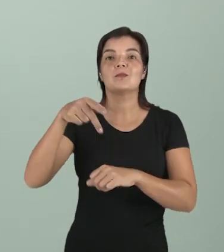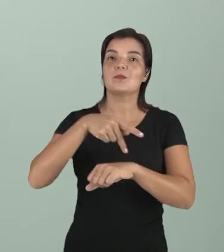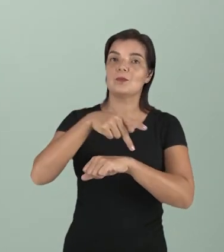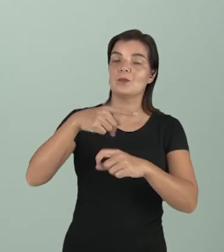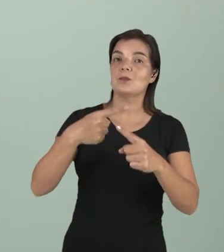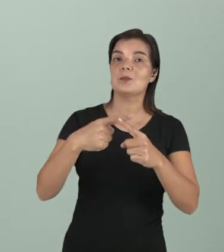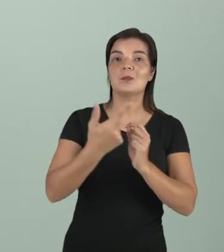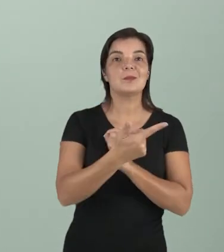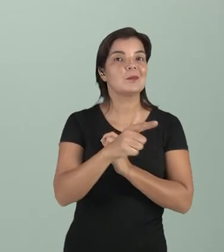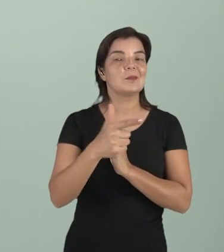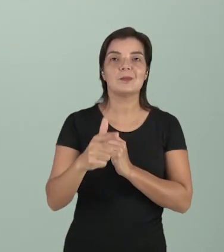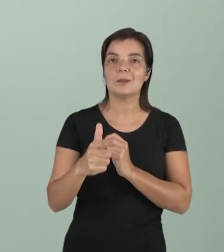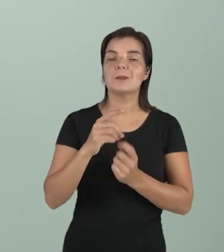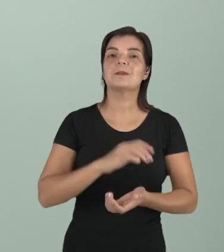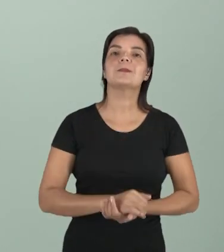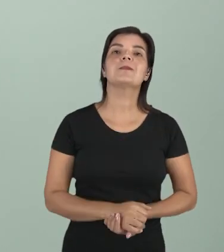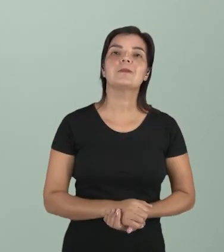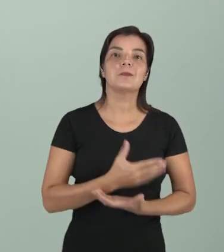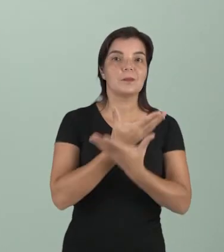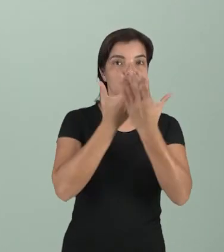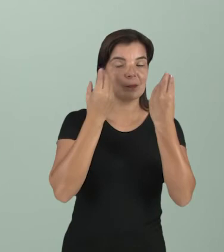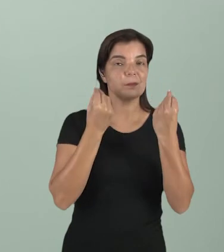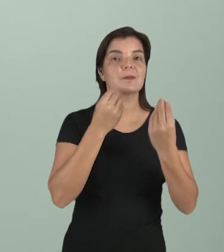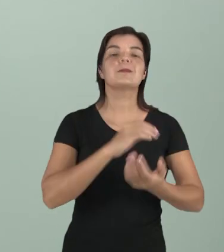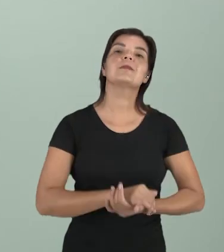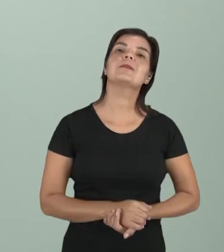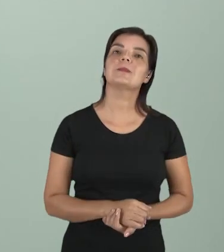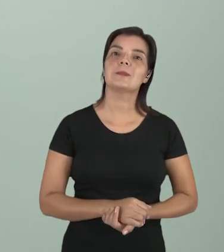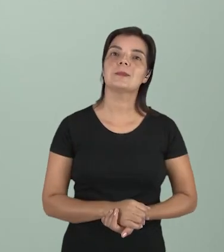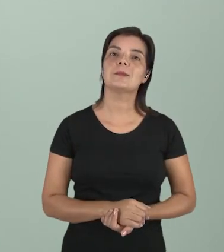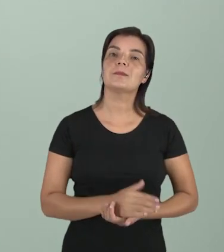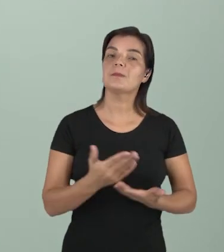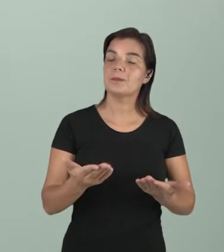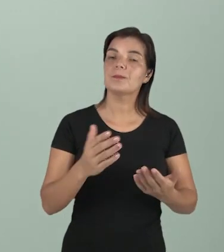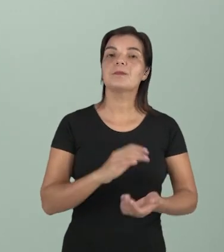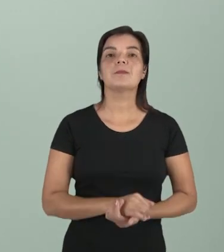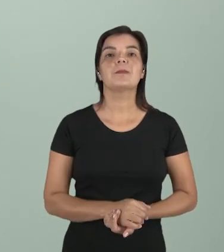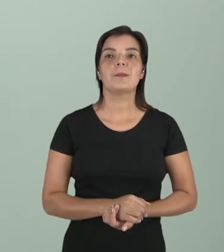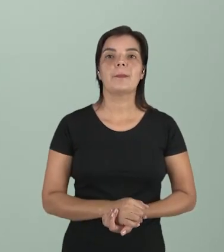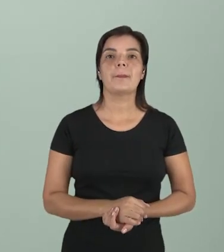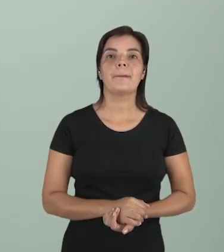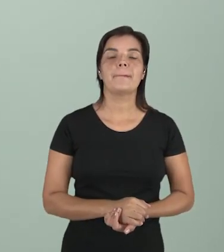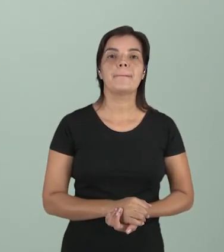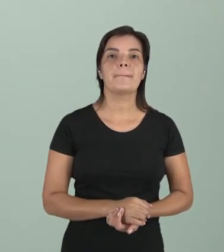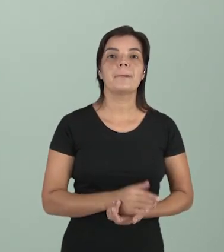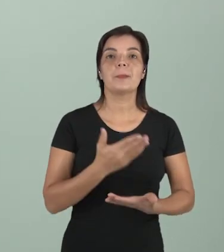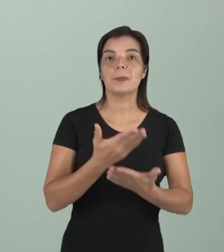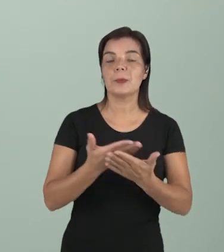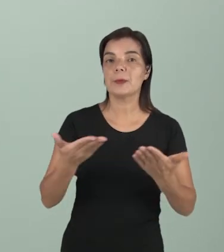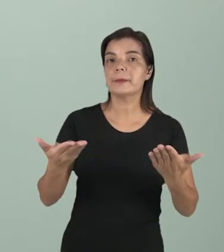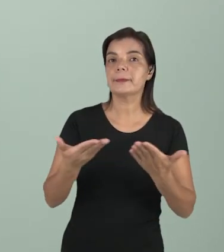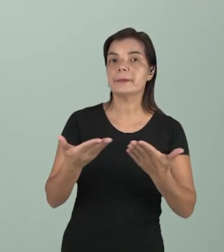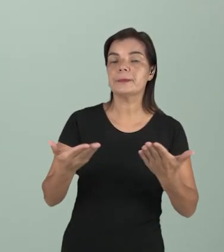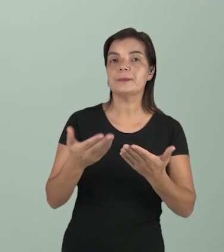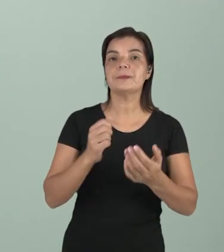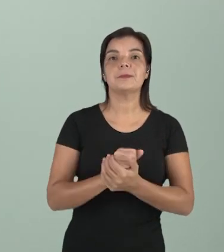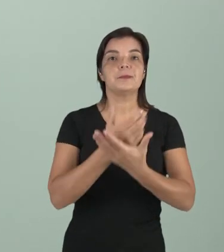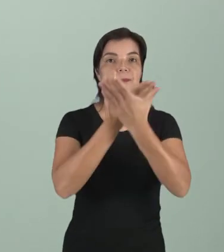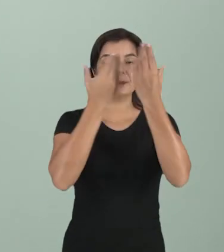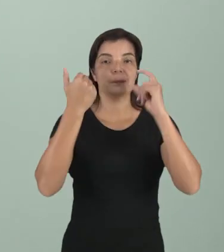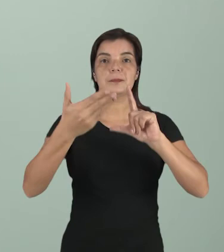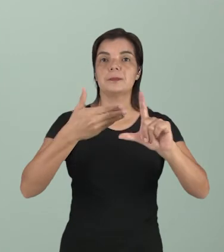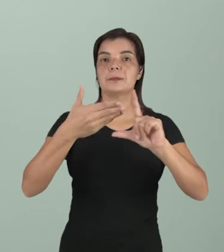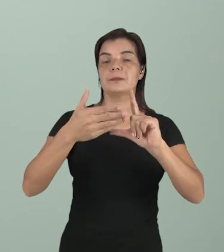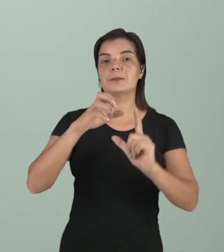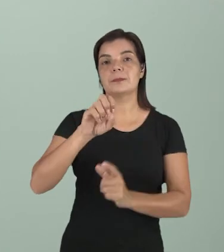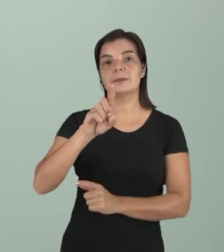países porque eles não possuem, tá bom? Não esqueçam disso. Então é isso. A nossa aula de hoje. Não esqueçam de